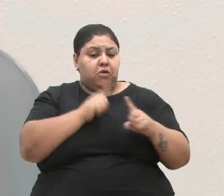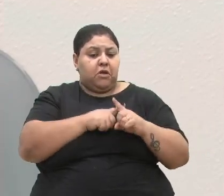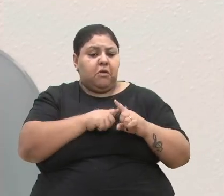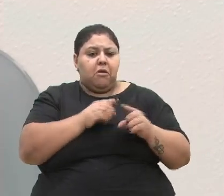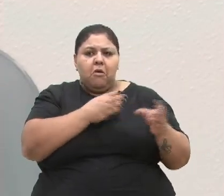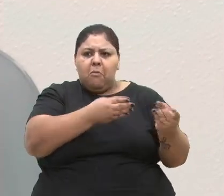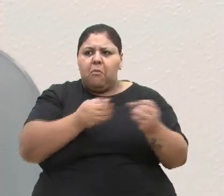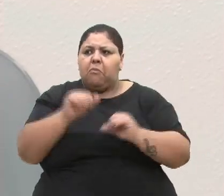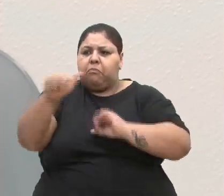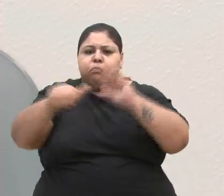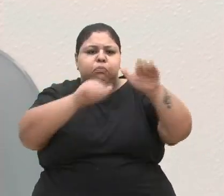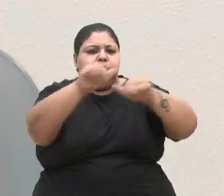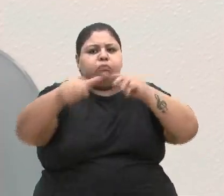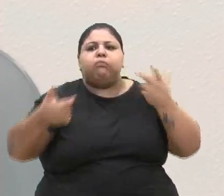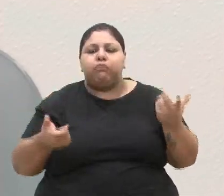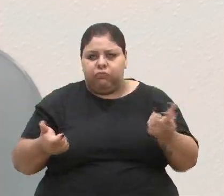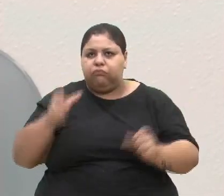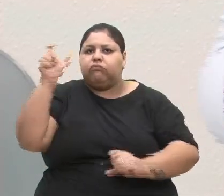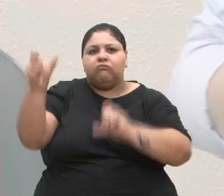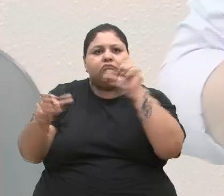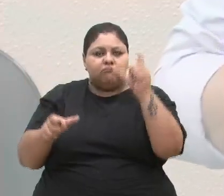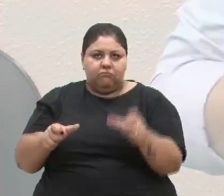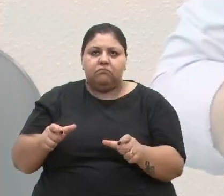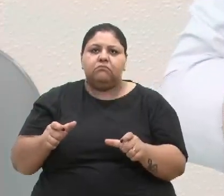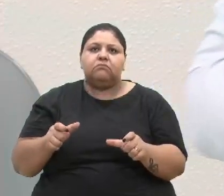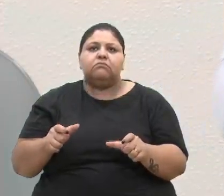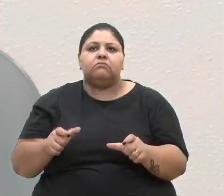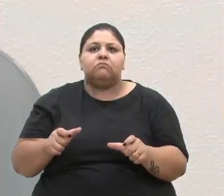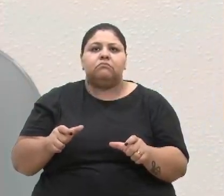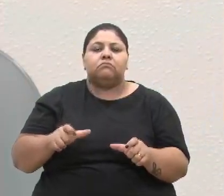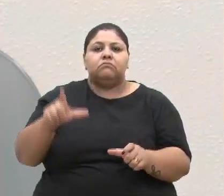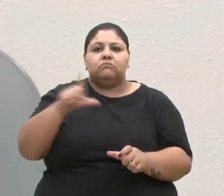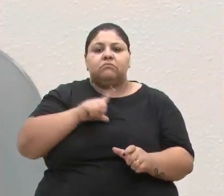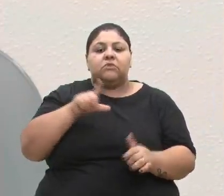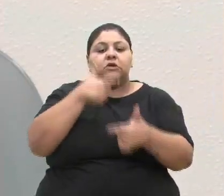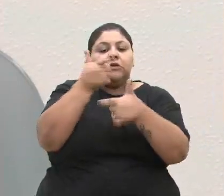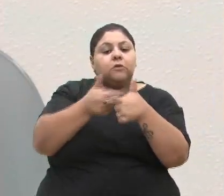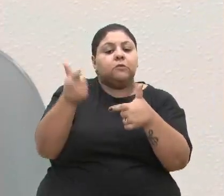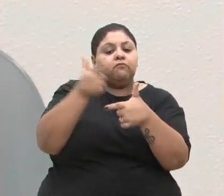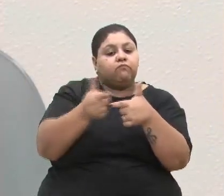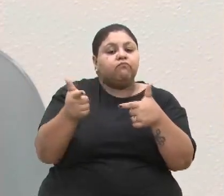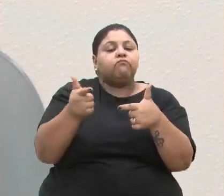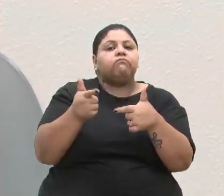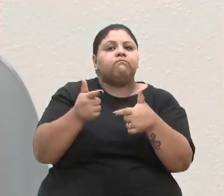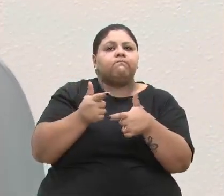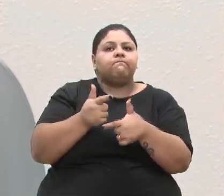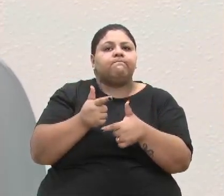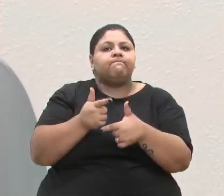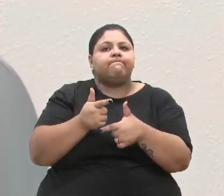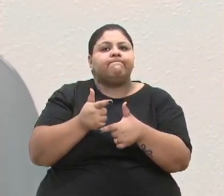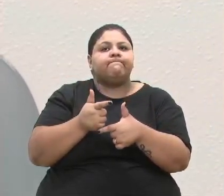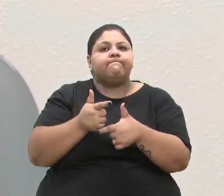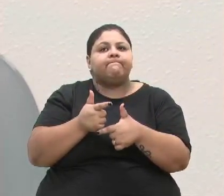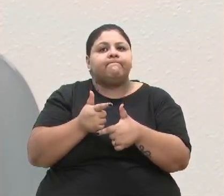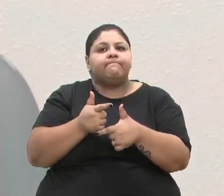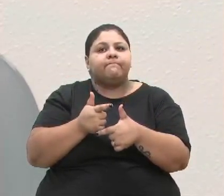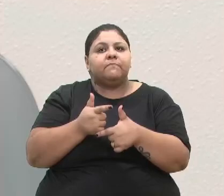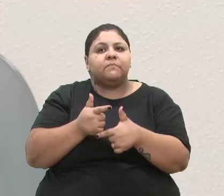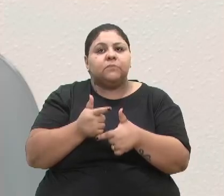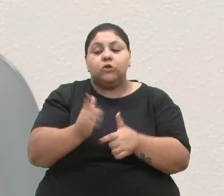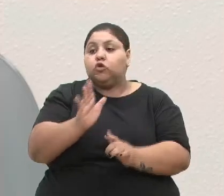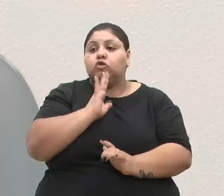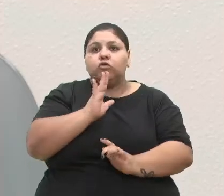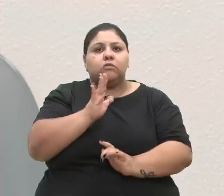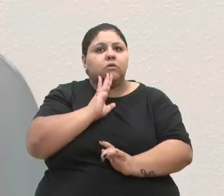requisitado. Era uma pessoa, né, vereador Felipe, que se tivesse algum problema, né, que de conhecimento, de extremo conhecimento,